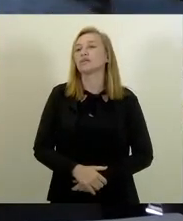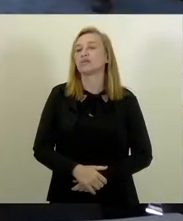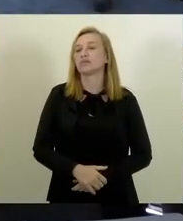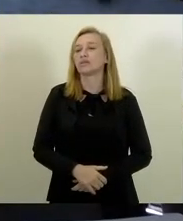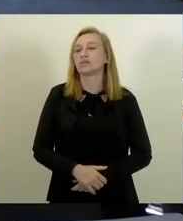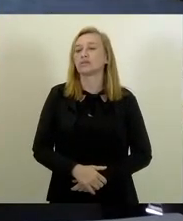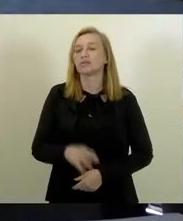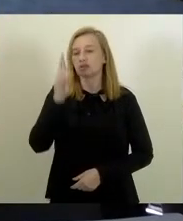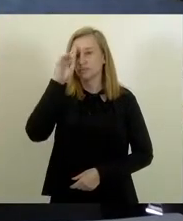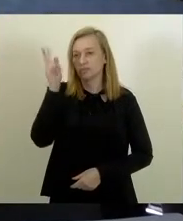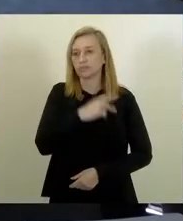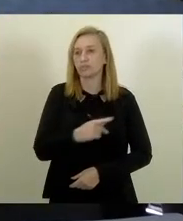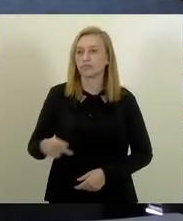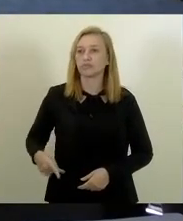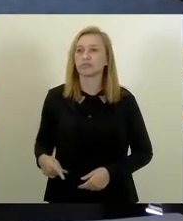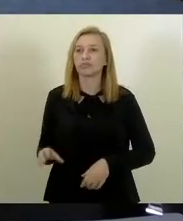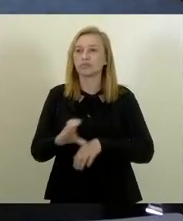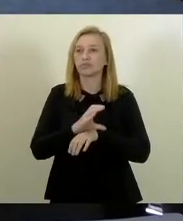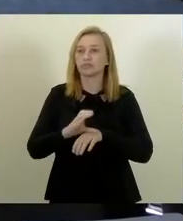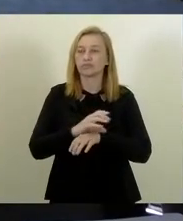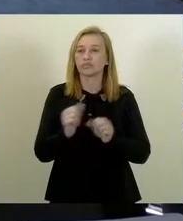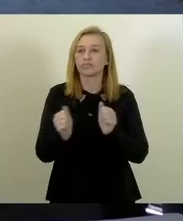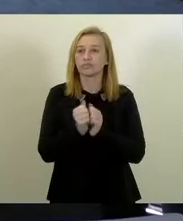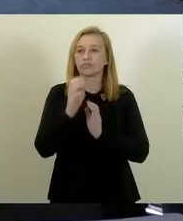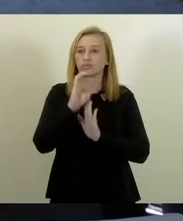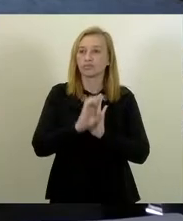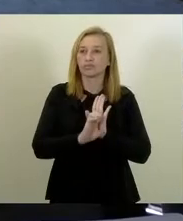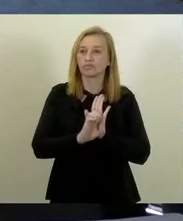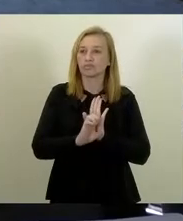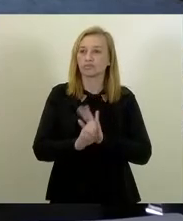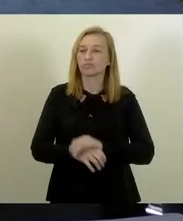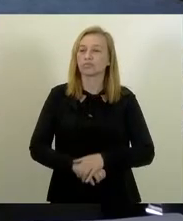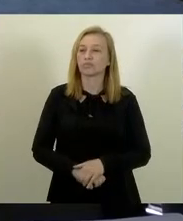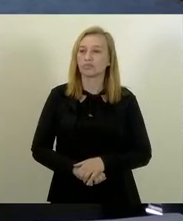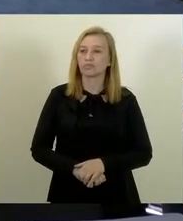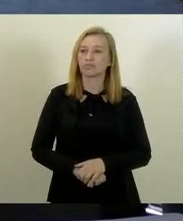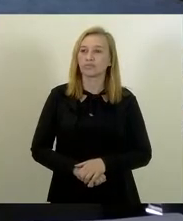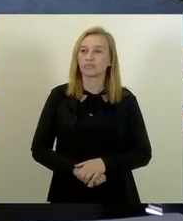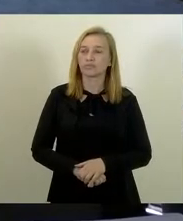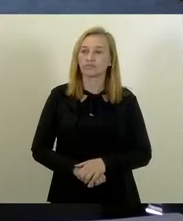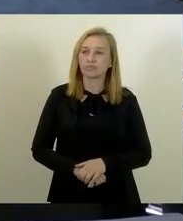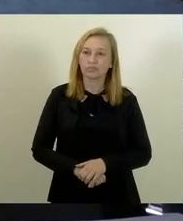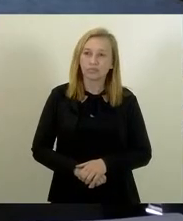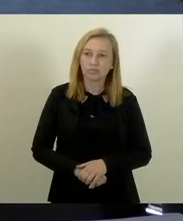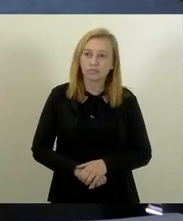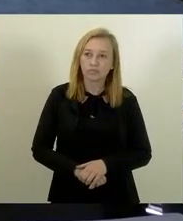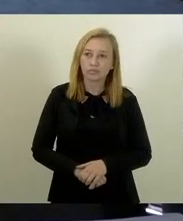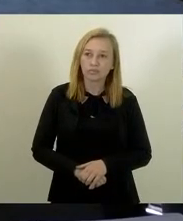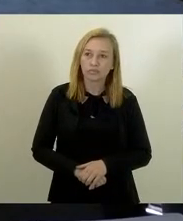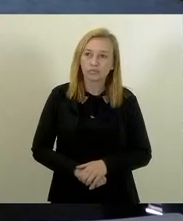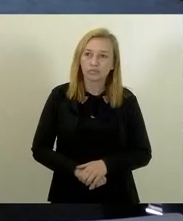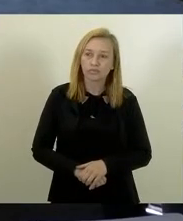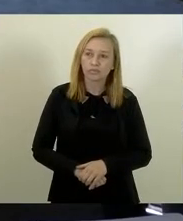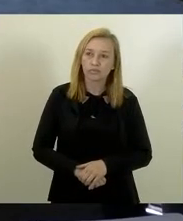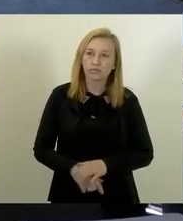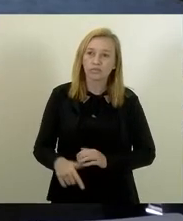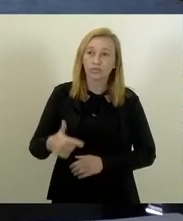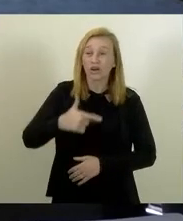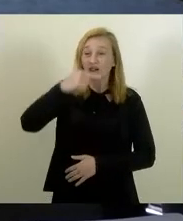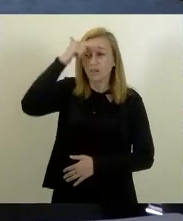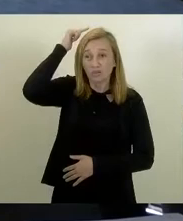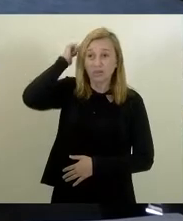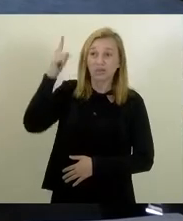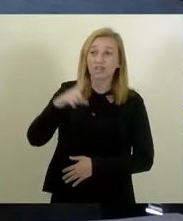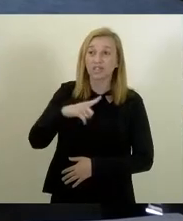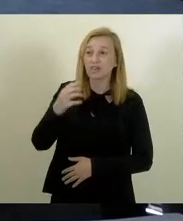Senhor presidente, parecer pela constitucionalidade com emendas. Qual é a emenda, senhor presidente? Luiz, tem 21 emendas.